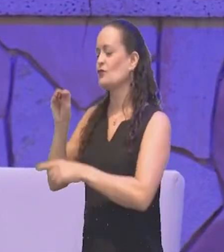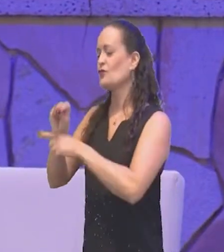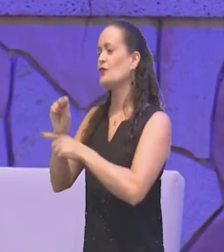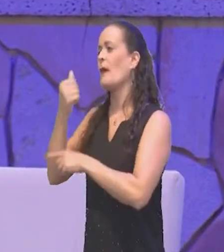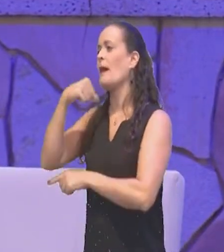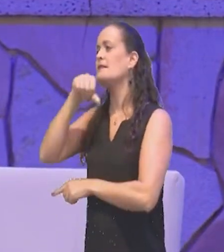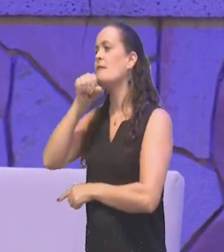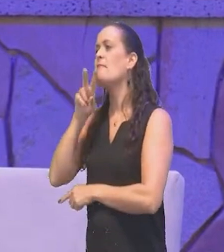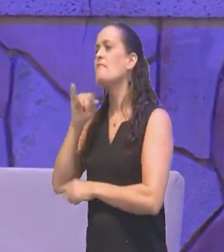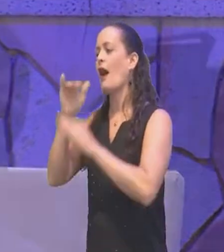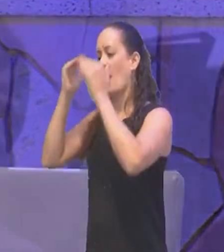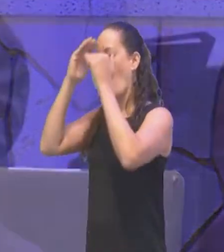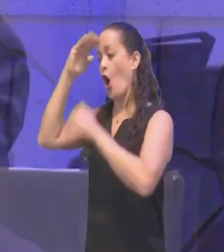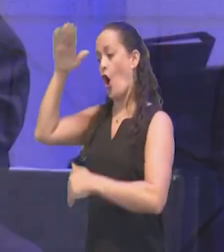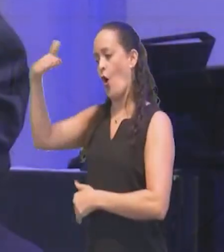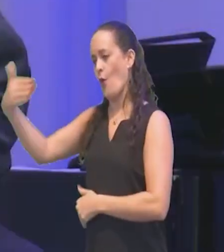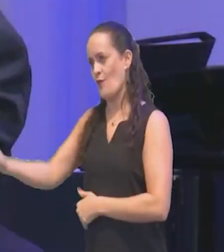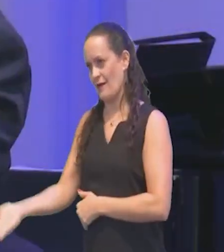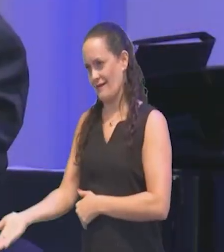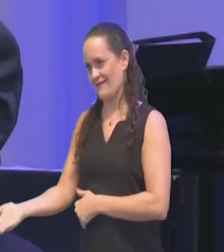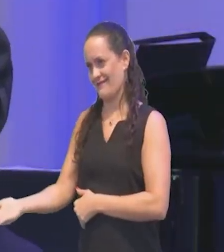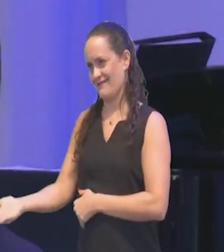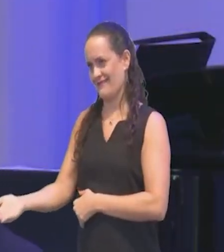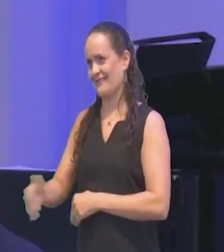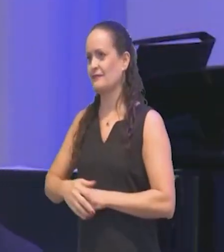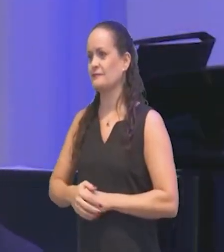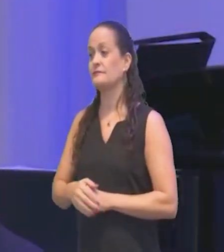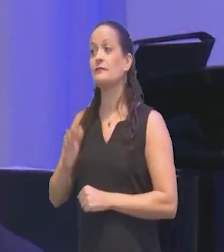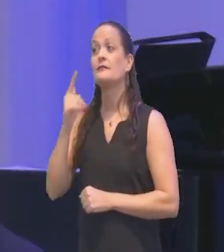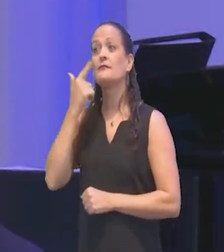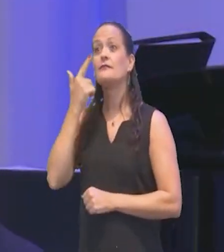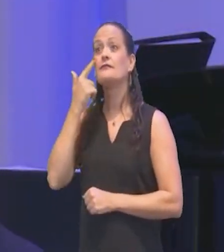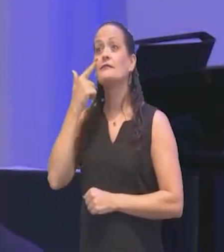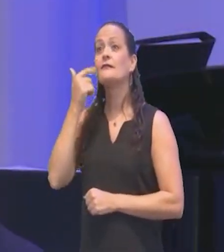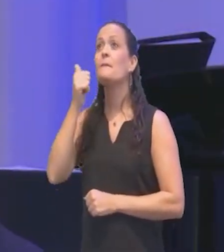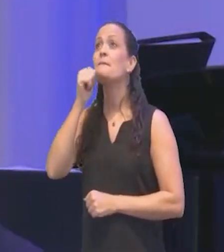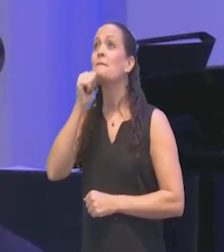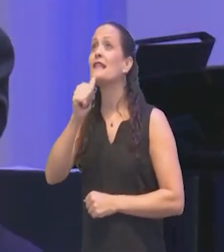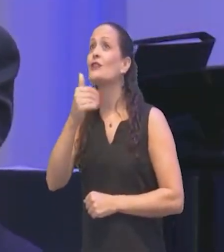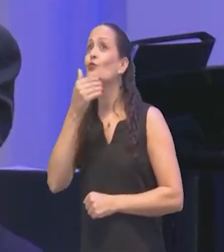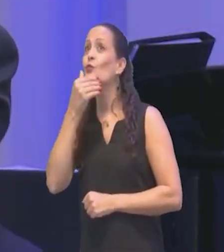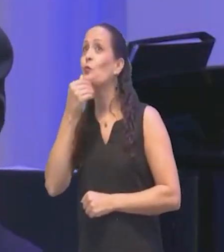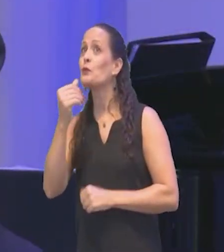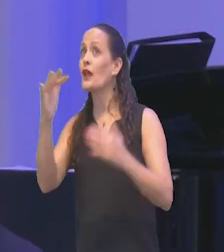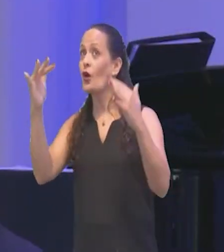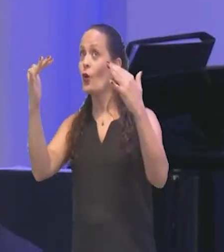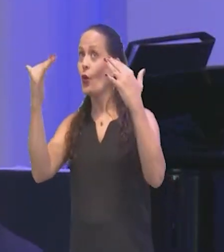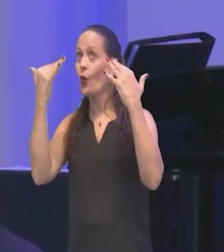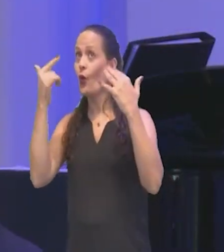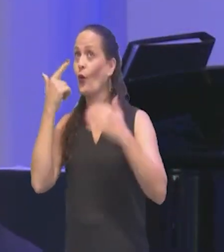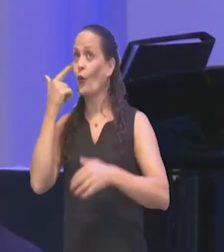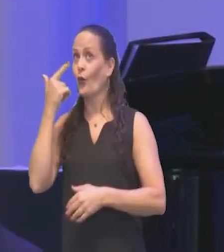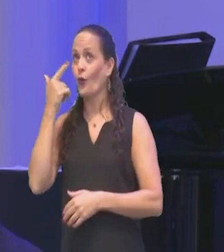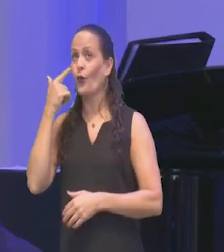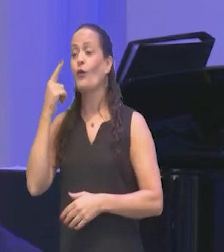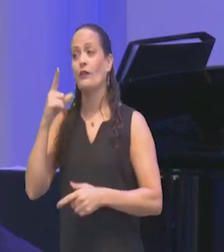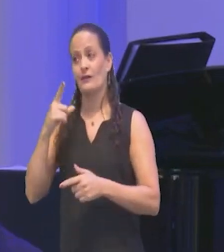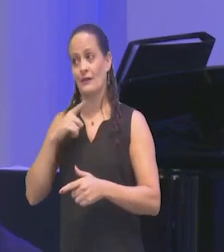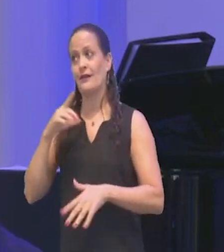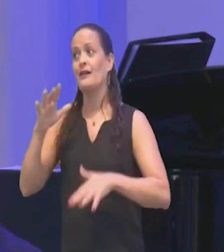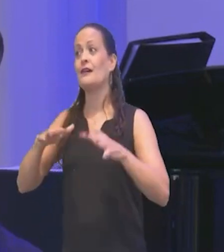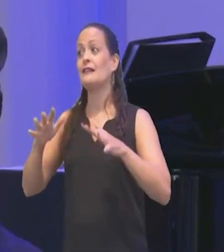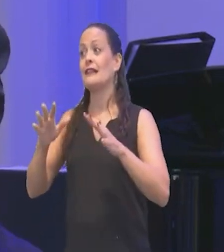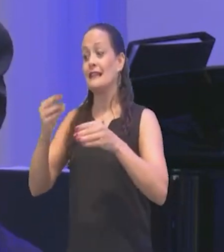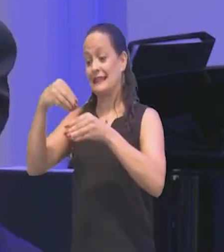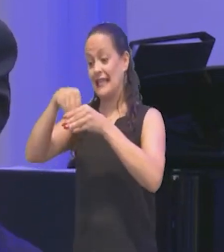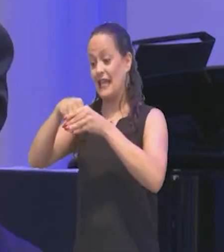honra. Se depender de mim, atenção, meninos e meninas, porque isso traz muito problema para nós, para que haja paz